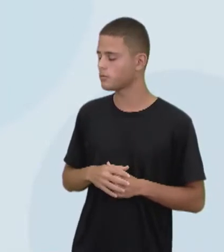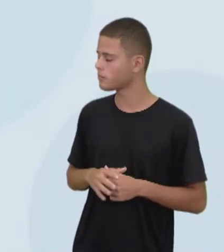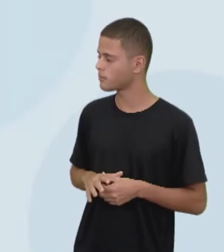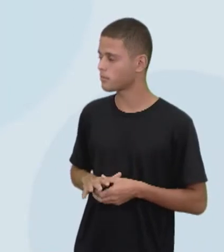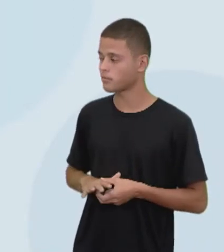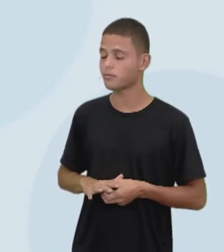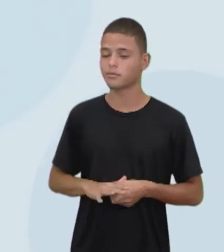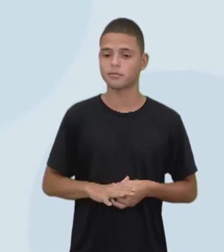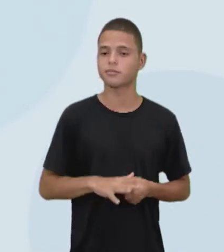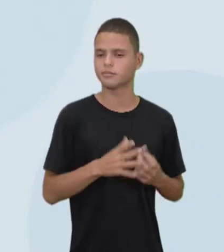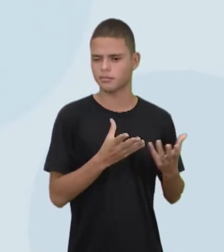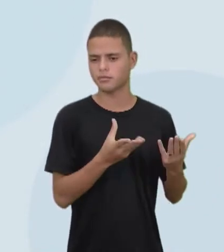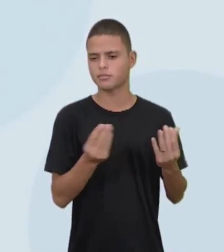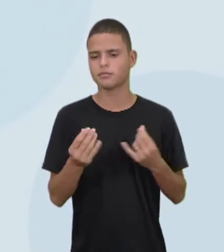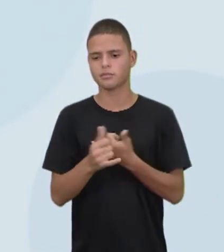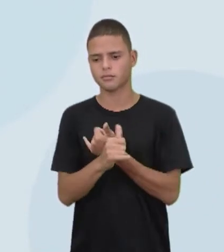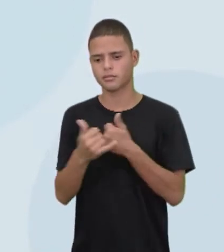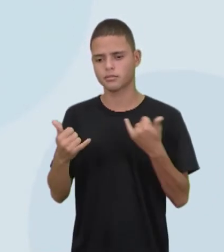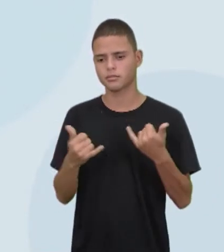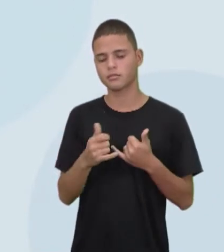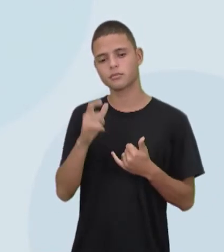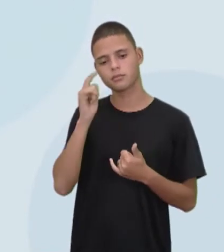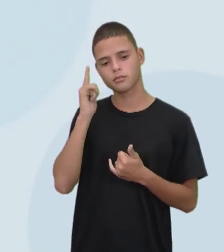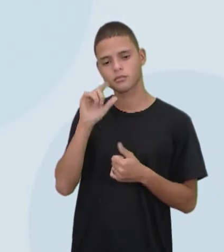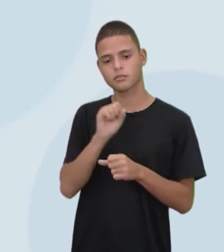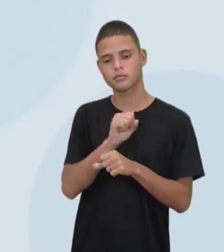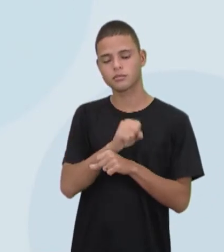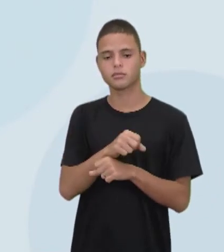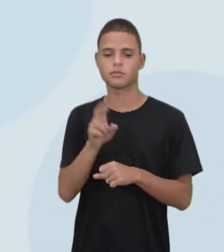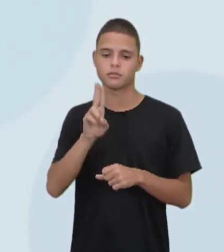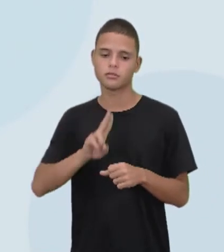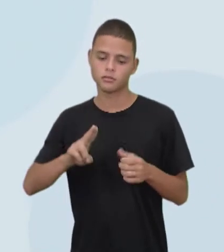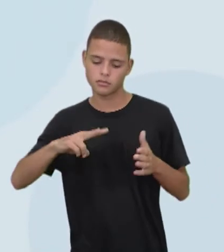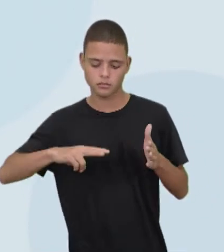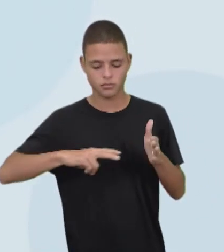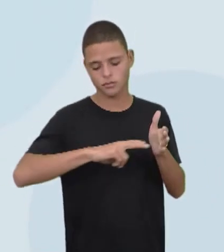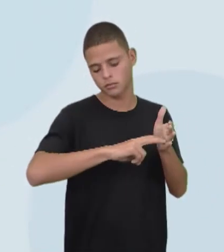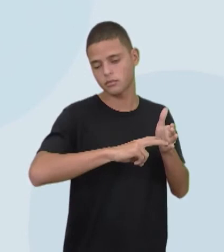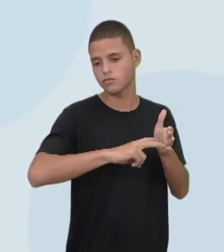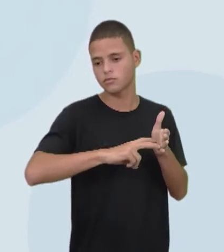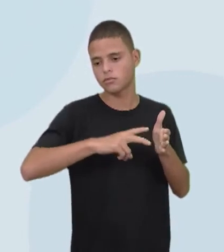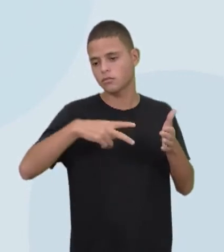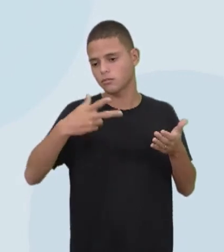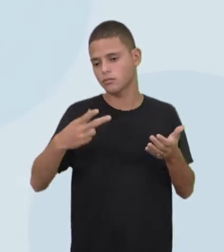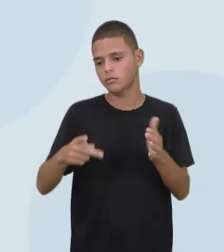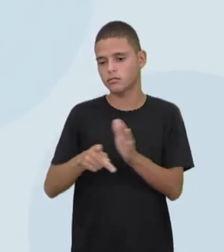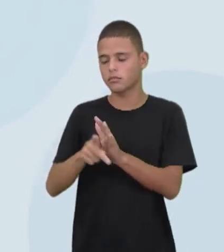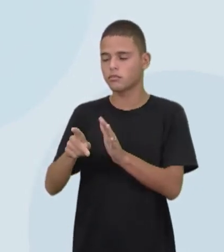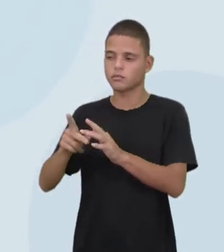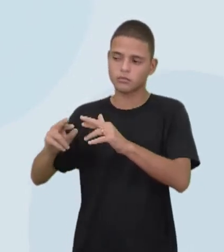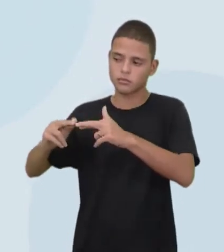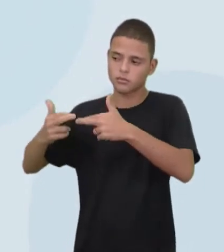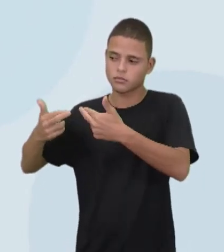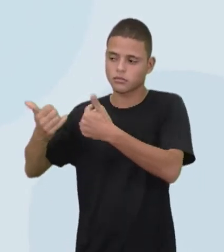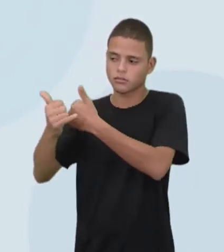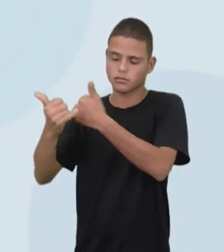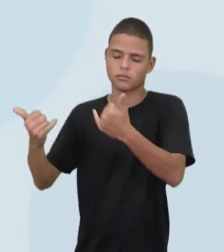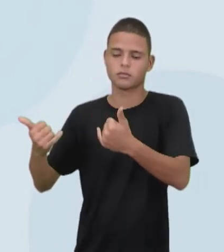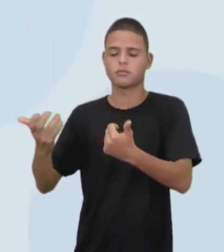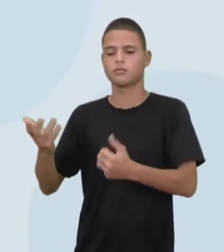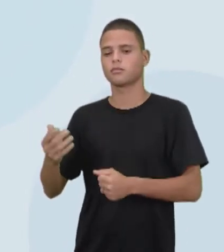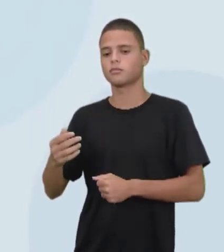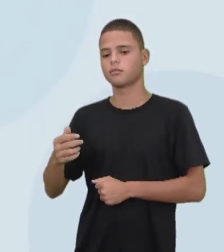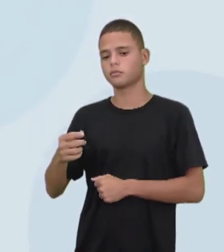corrente alta o suficiente para ser ligada em um aparelho ou mandados para a rede elétrica. É a única fonte que não